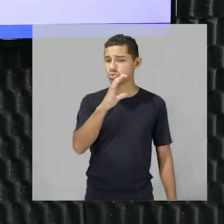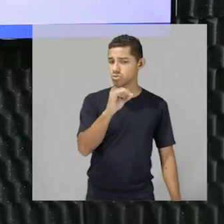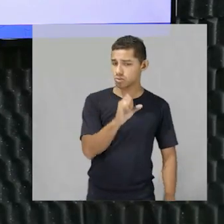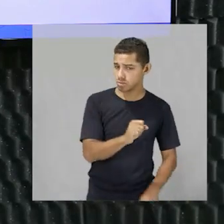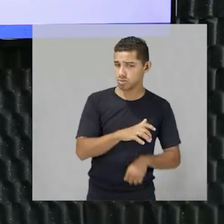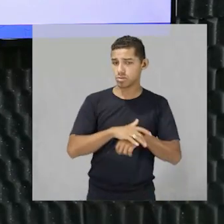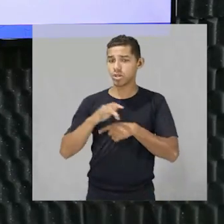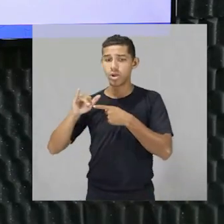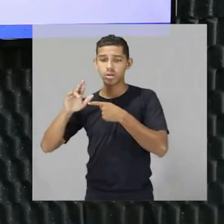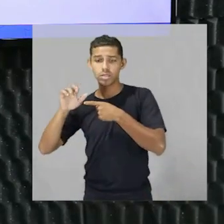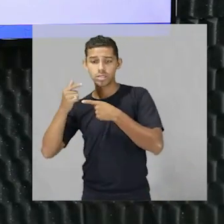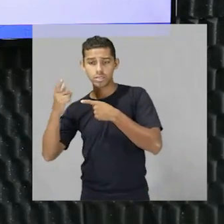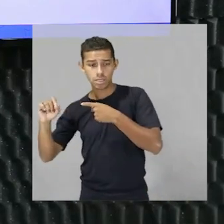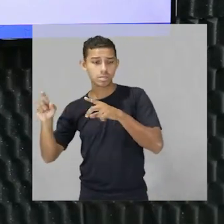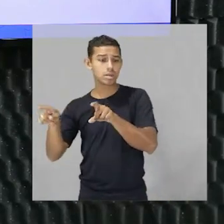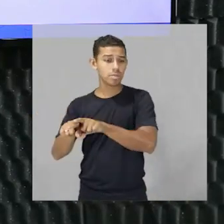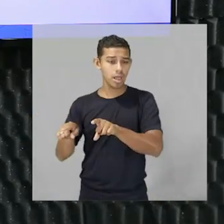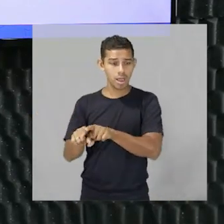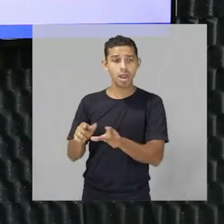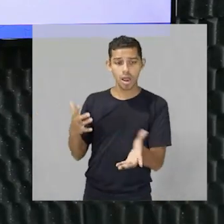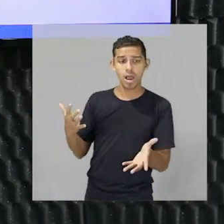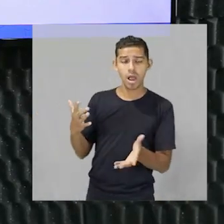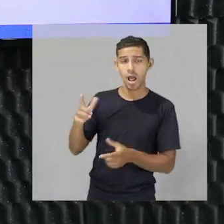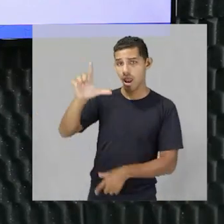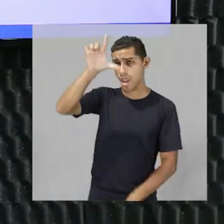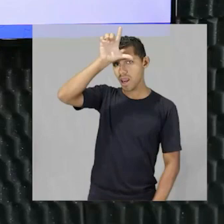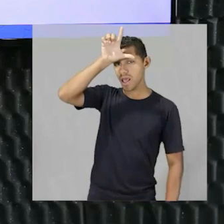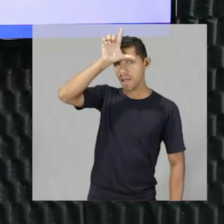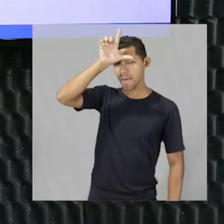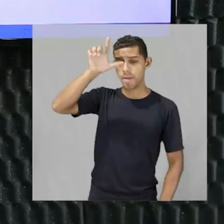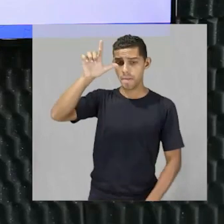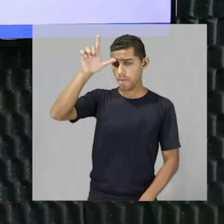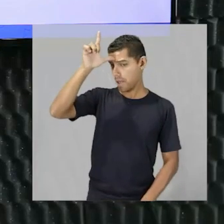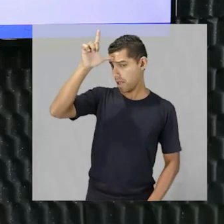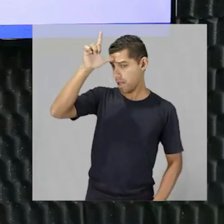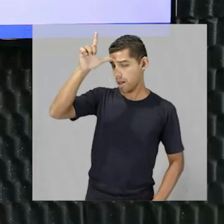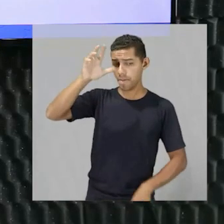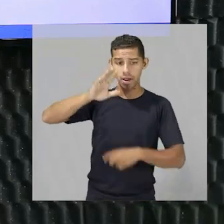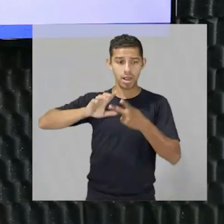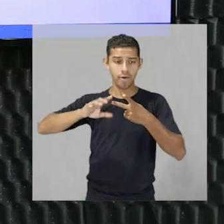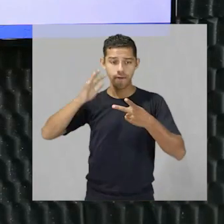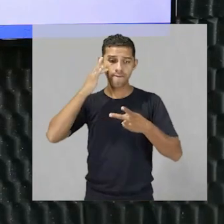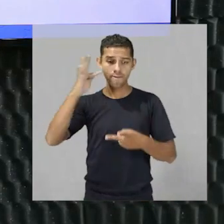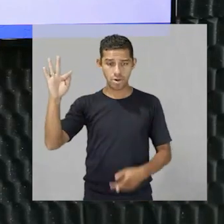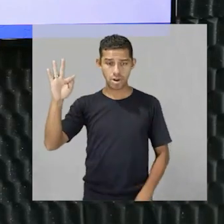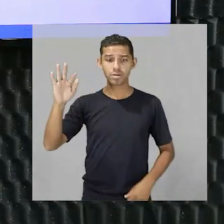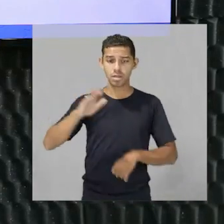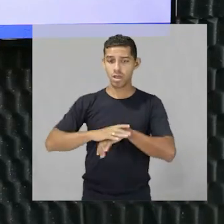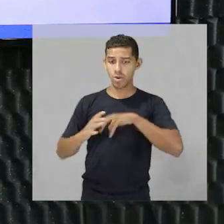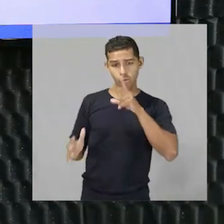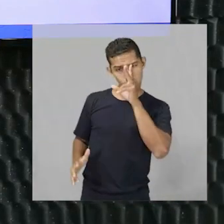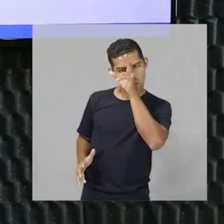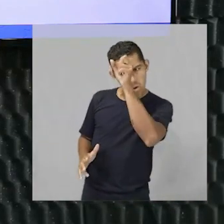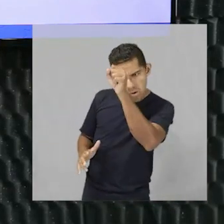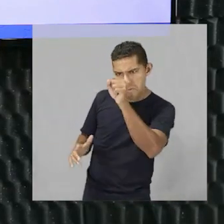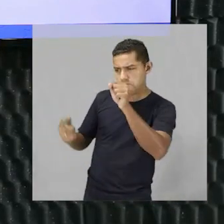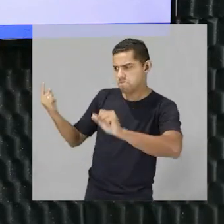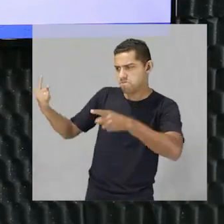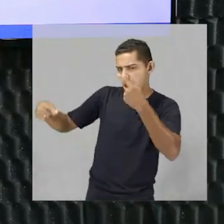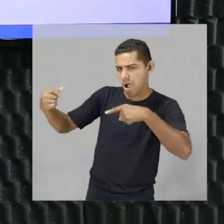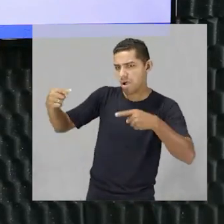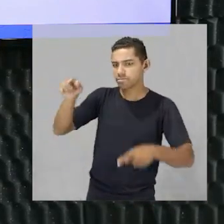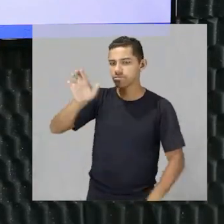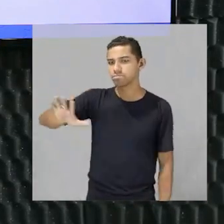à Grã-Bretanha e à França, né, as potências ali colonizadoras dessa região, que eram potências dominantes na região. Então o nacionalismo